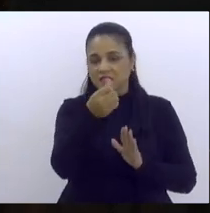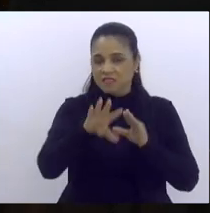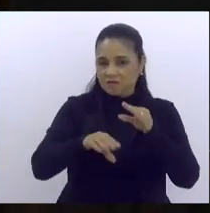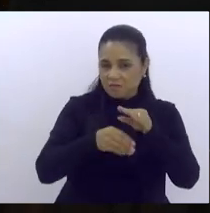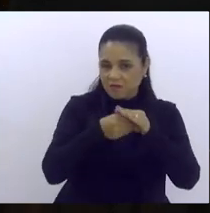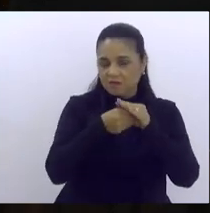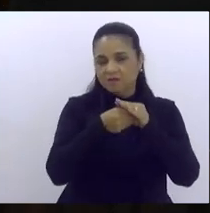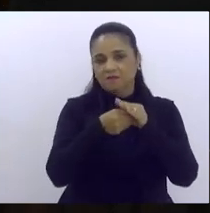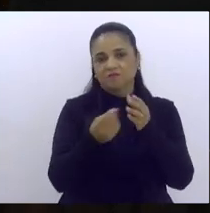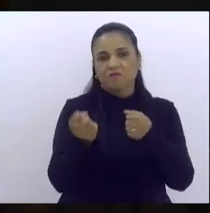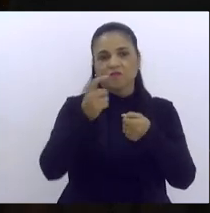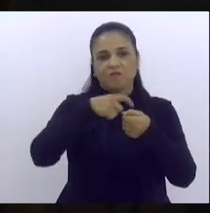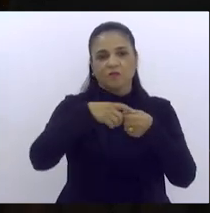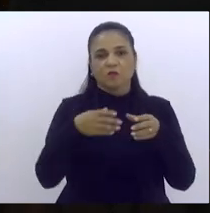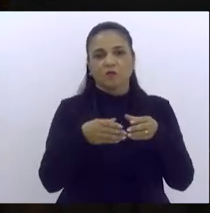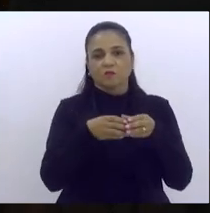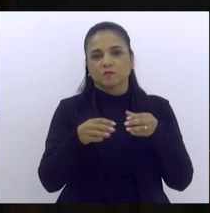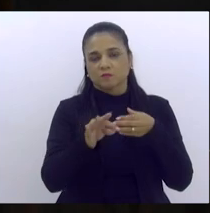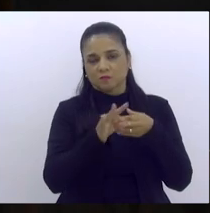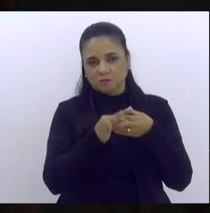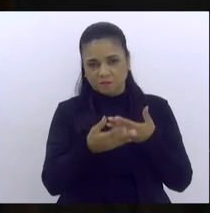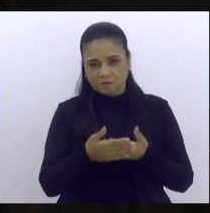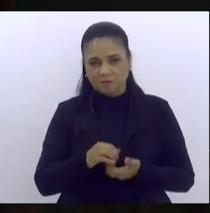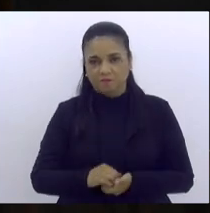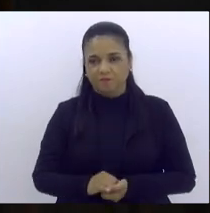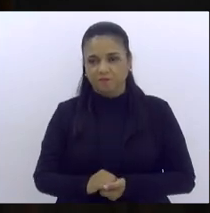emendas e retorna às comissões técnicas.